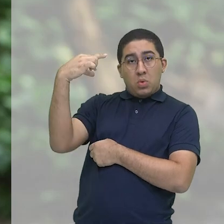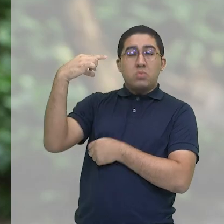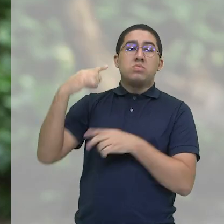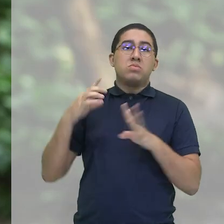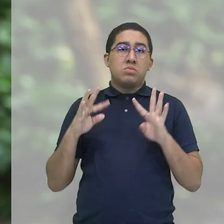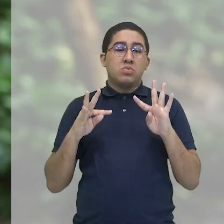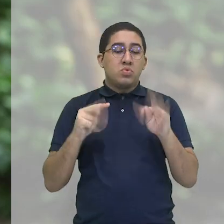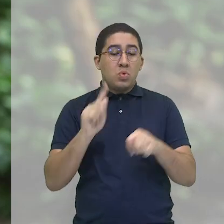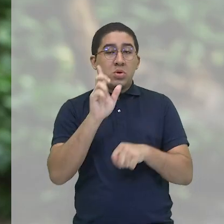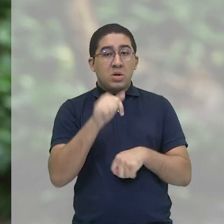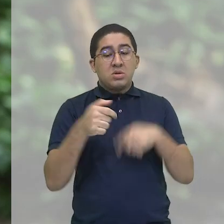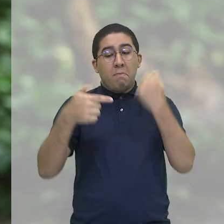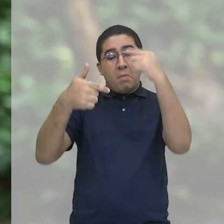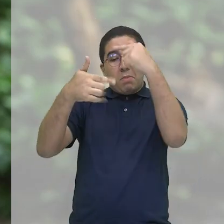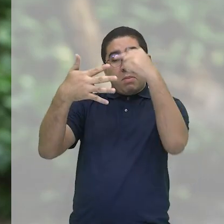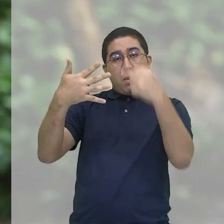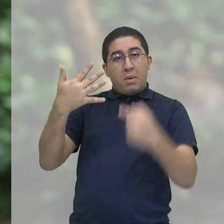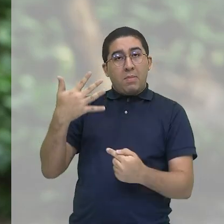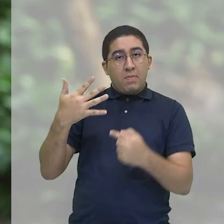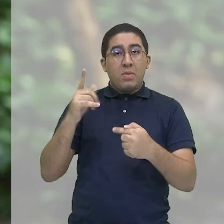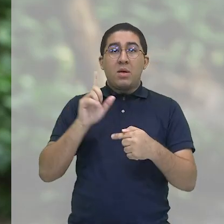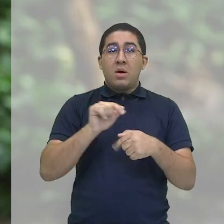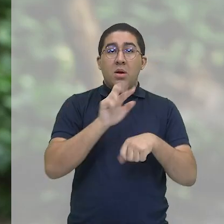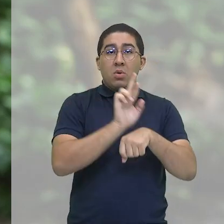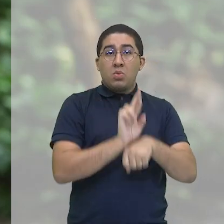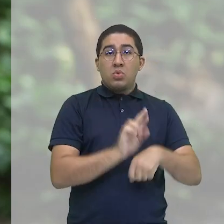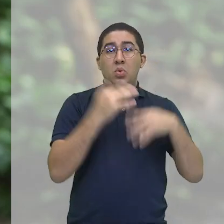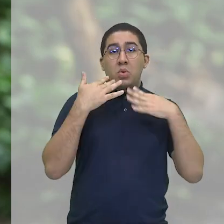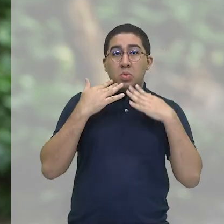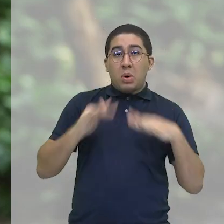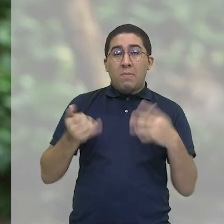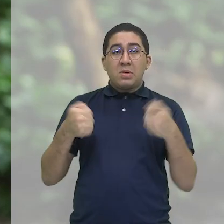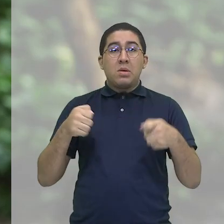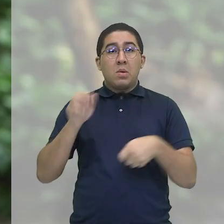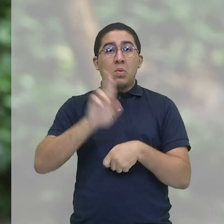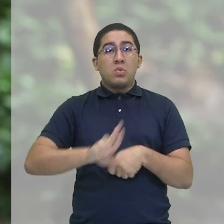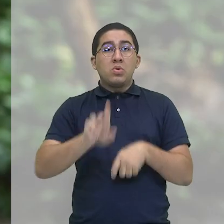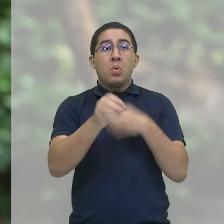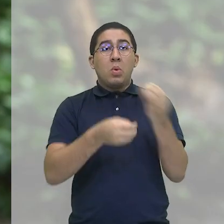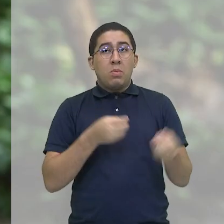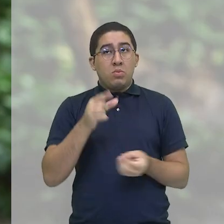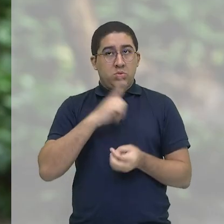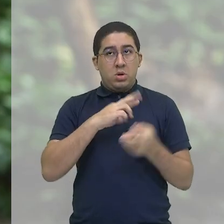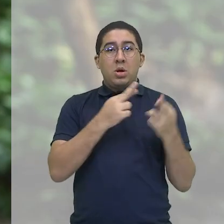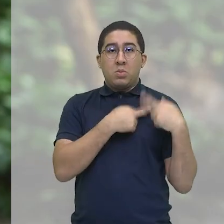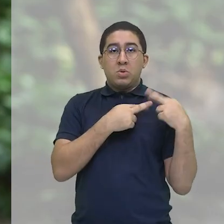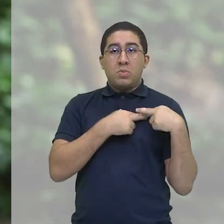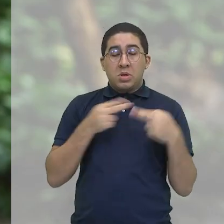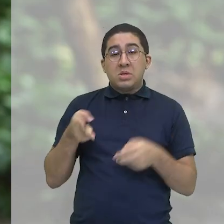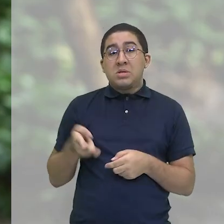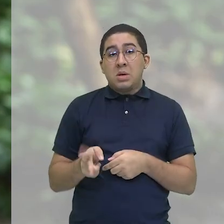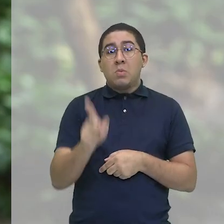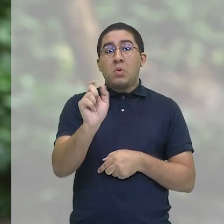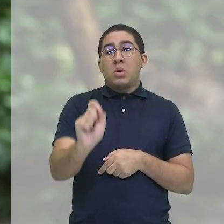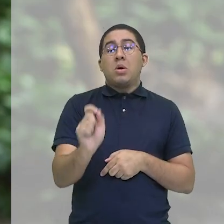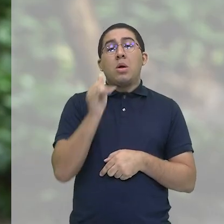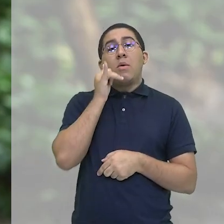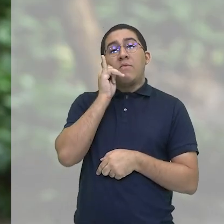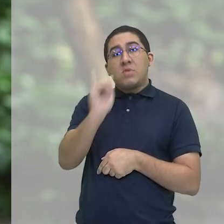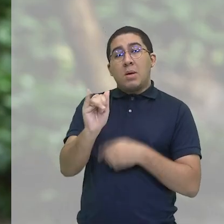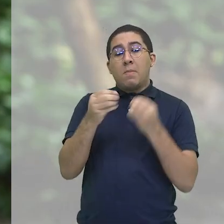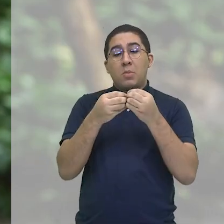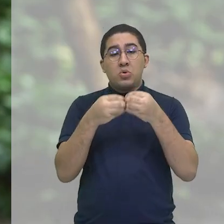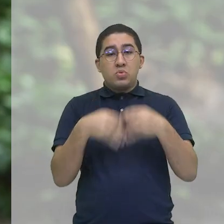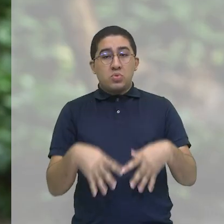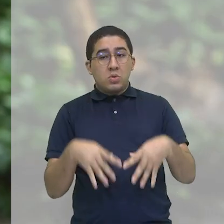Todos estes recursos da natureza, eles devem ser usados de forma responsável para não